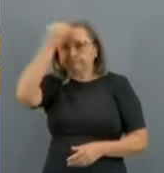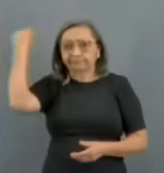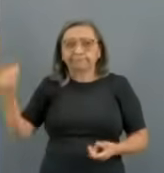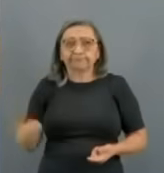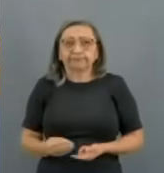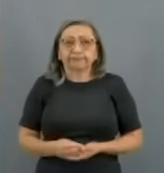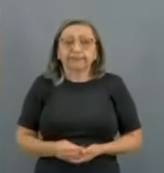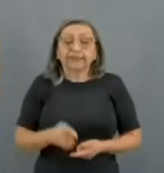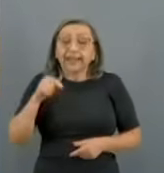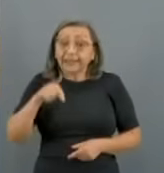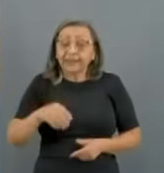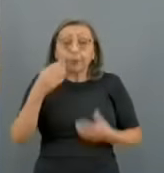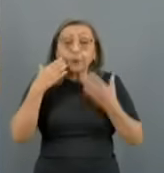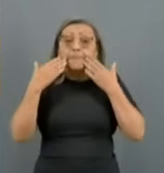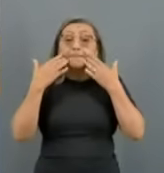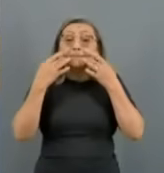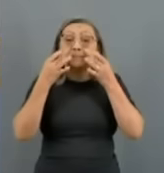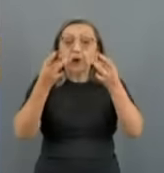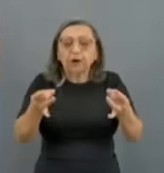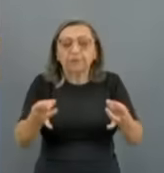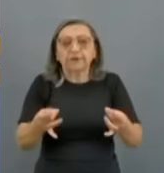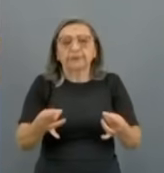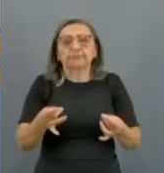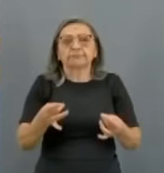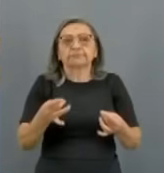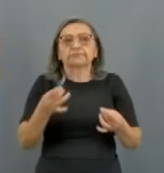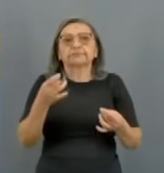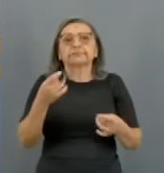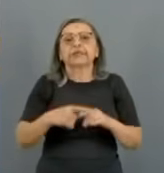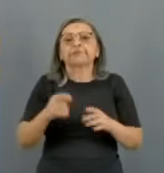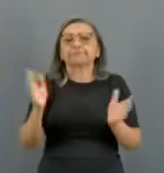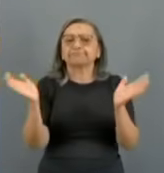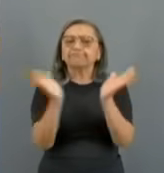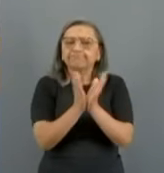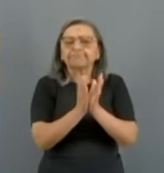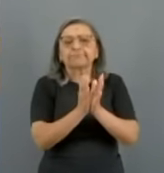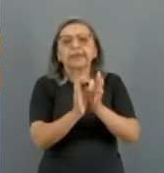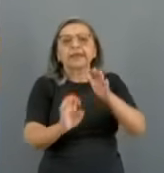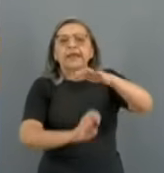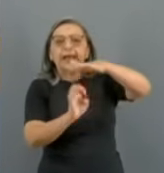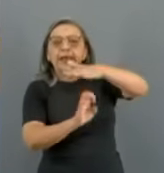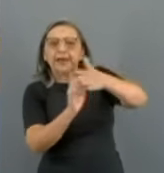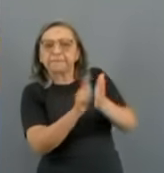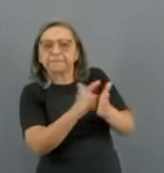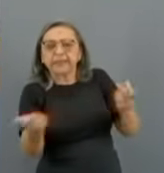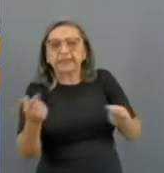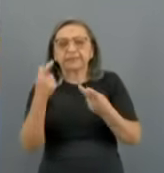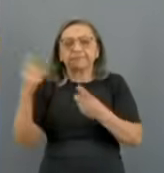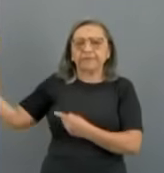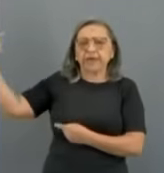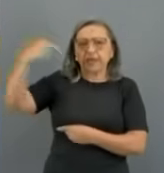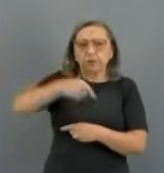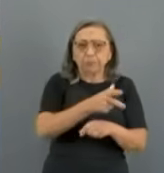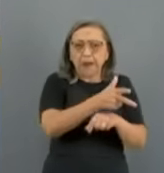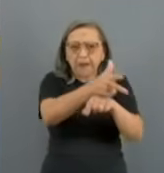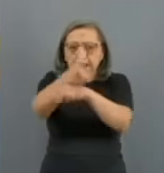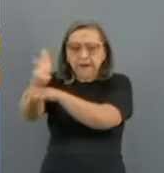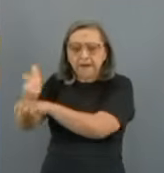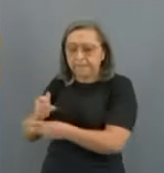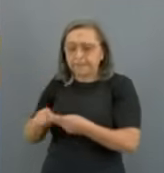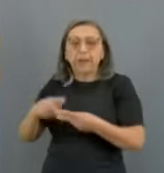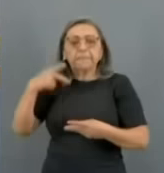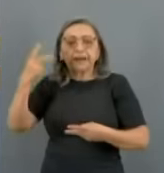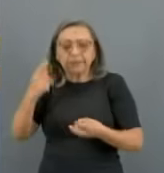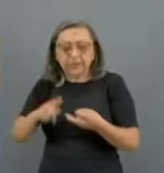Ficou em evidência uma cobertura por parte da imprensa, cobertura do parlamento, da